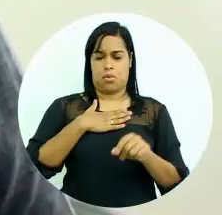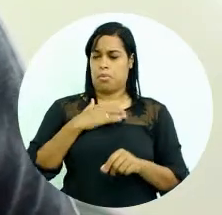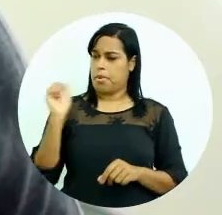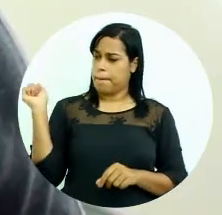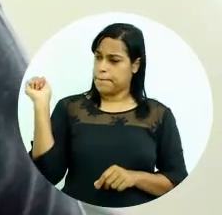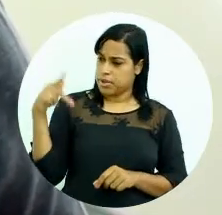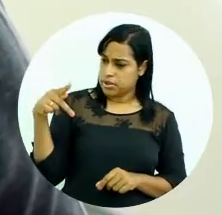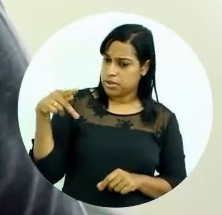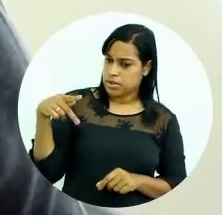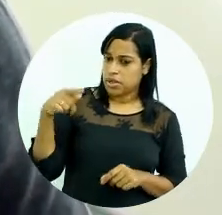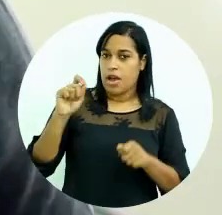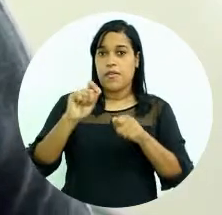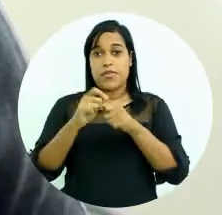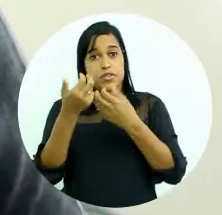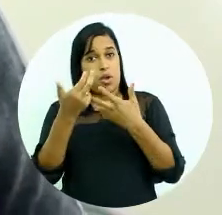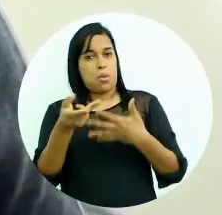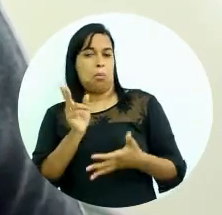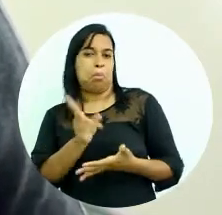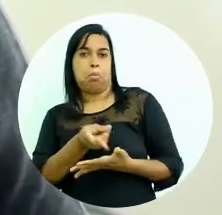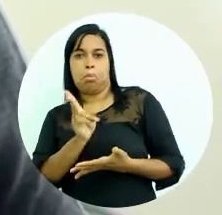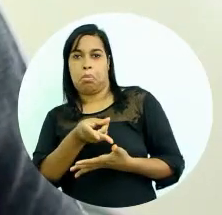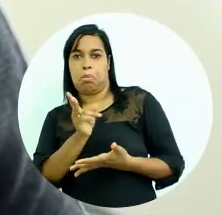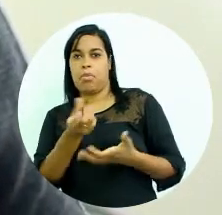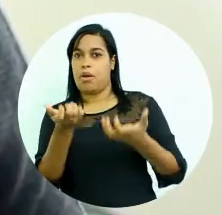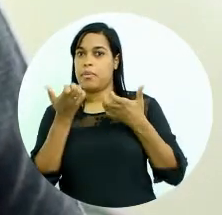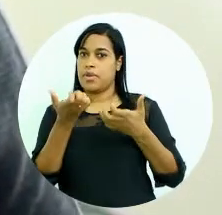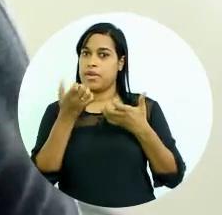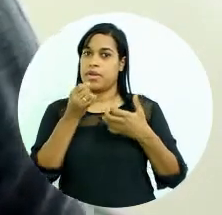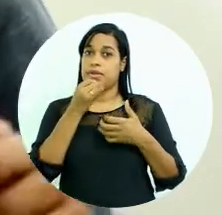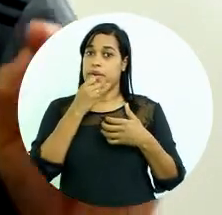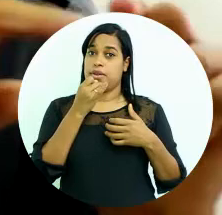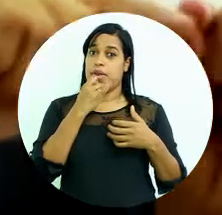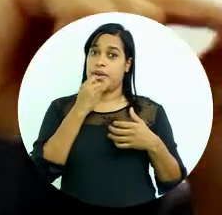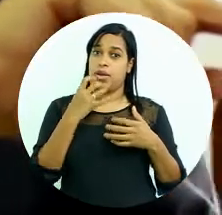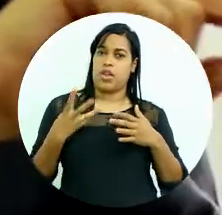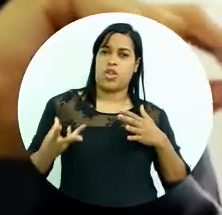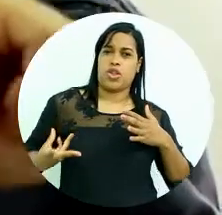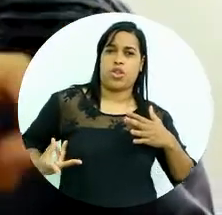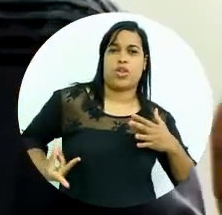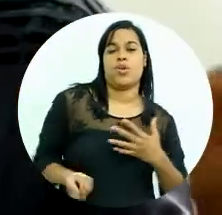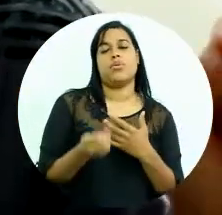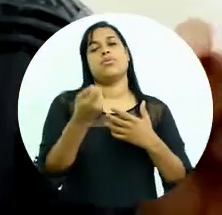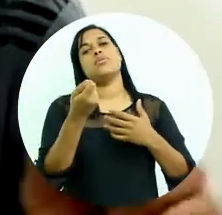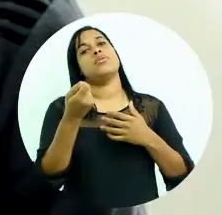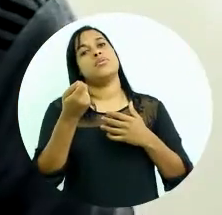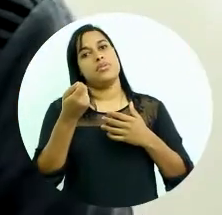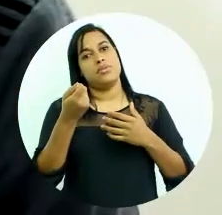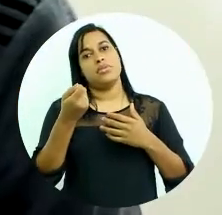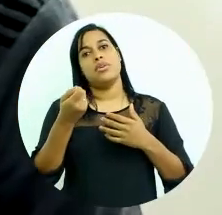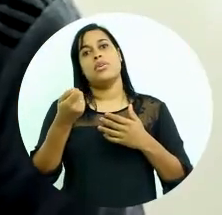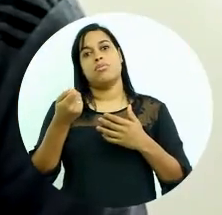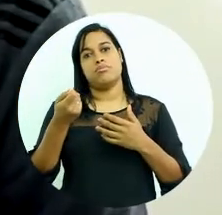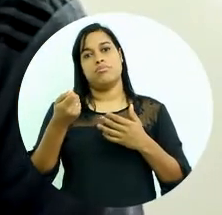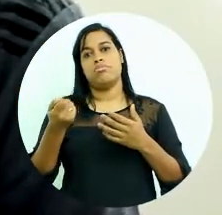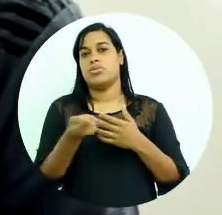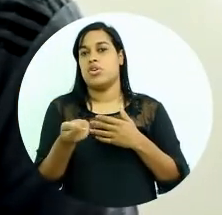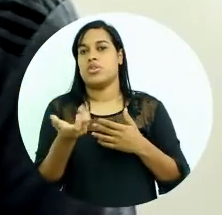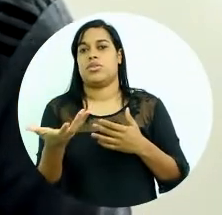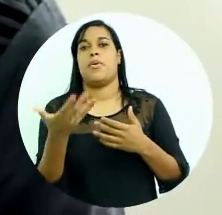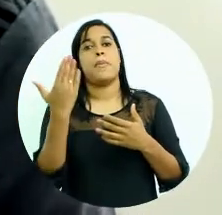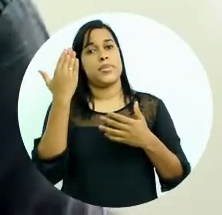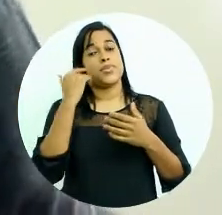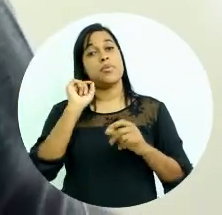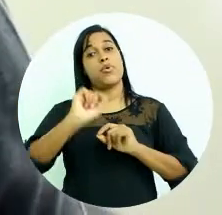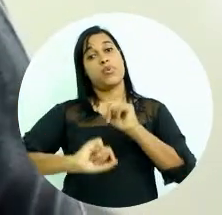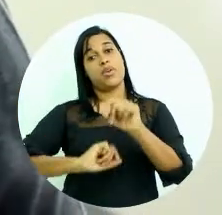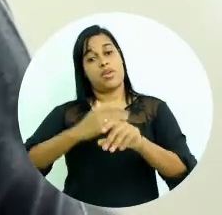quando eu me aposentar, eu vou fazer uma coisa que eu sempre quis, é percorrer toda a esteira de produção para saber o que